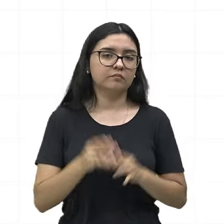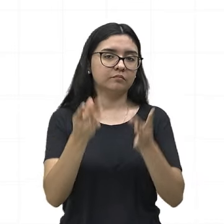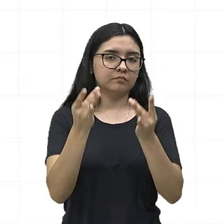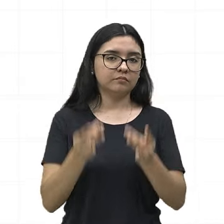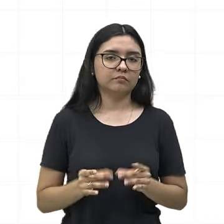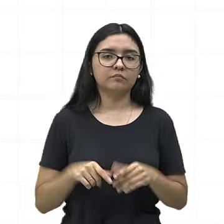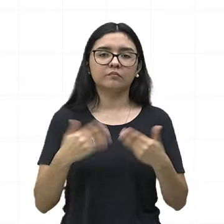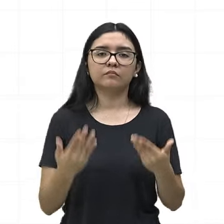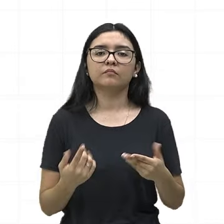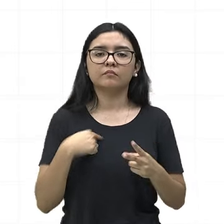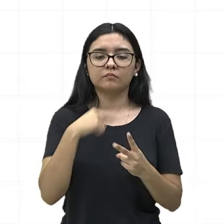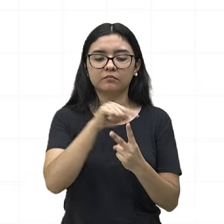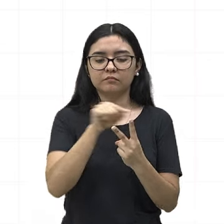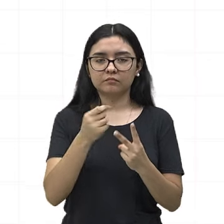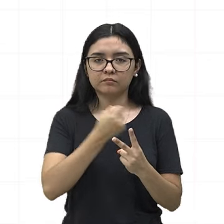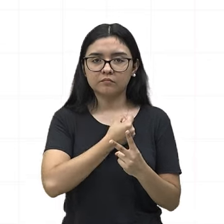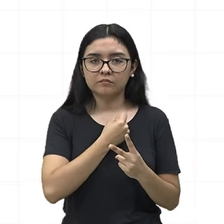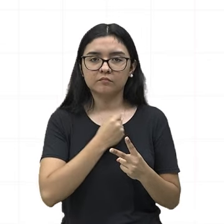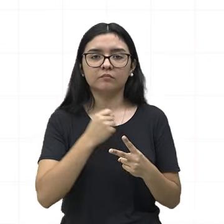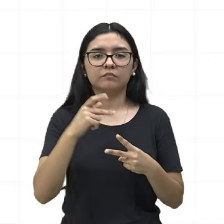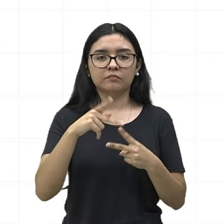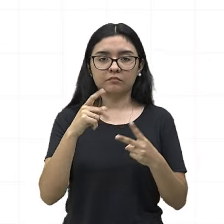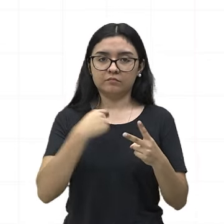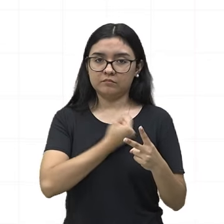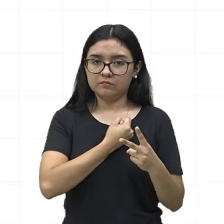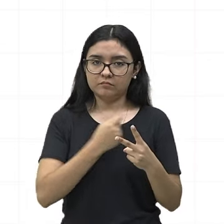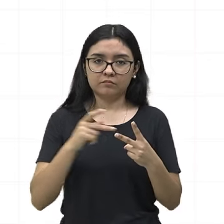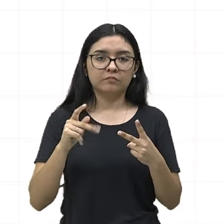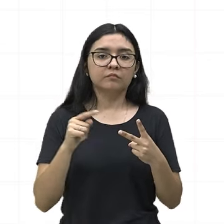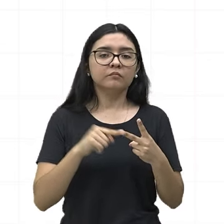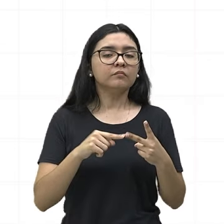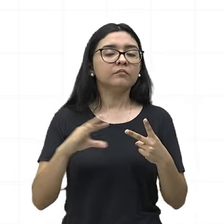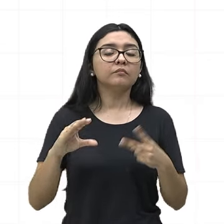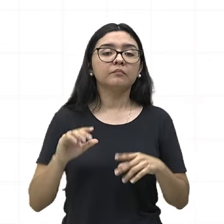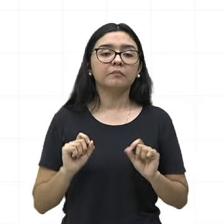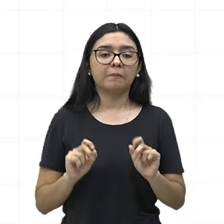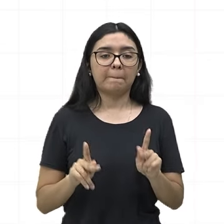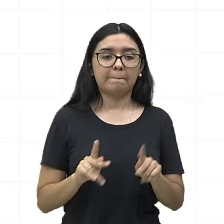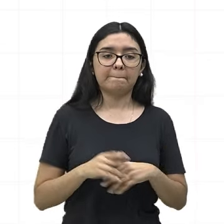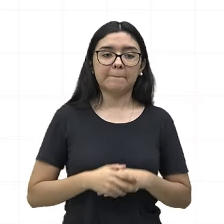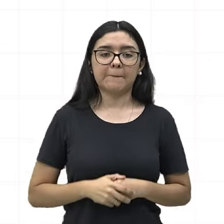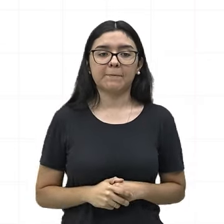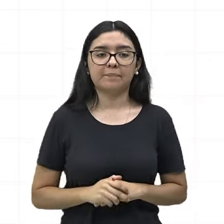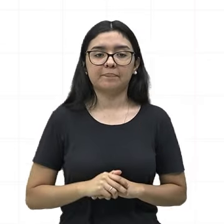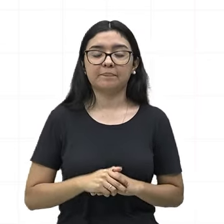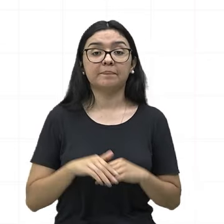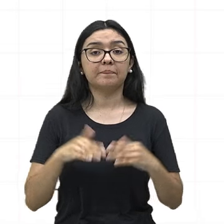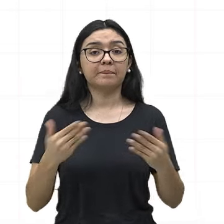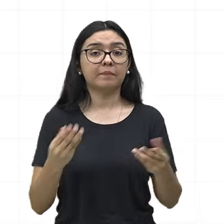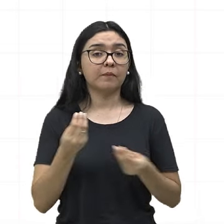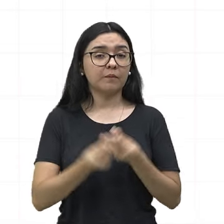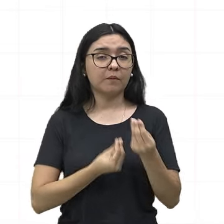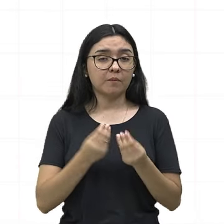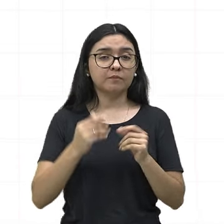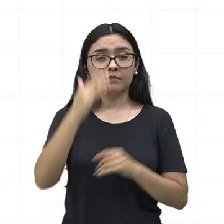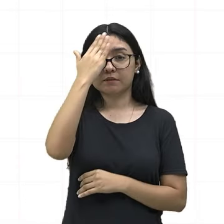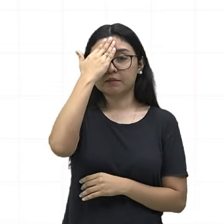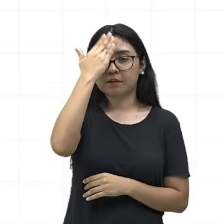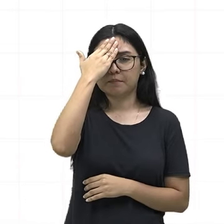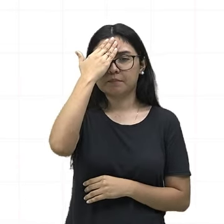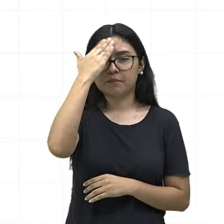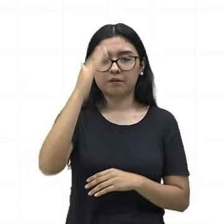números primos e números compostos. Tudo bem? Bom, pessoal, como podemos saber quais são os números primos ou